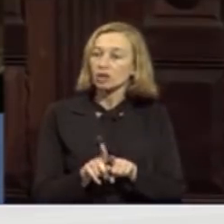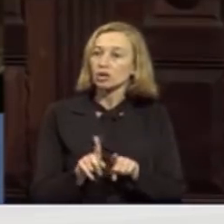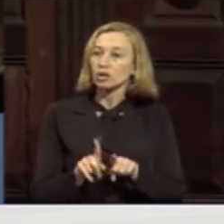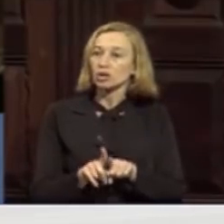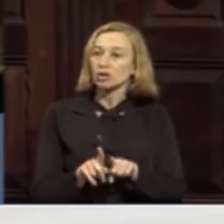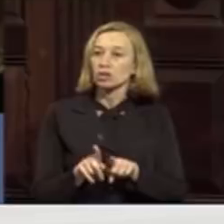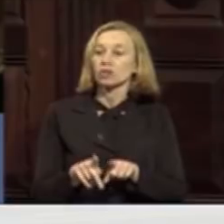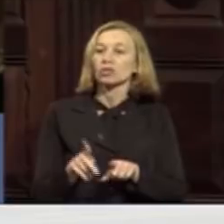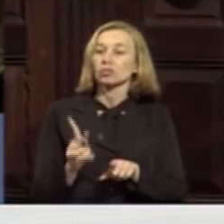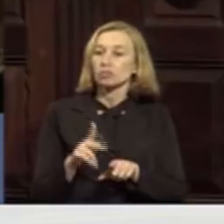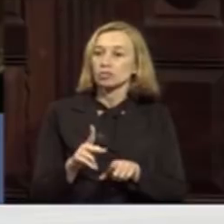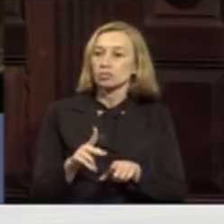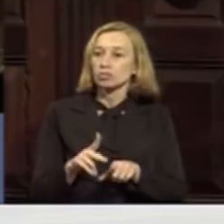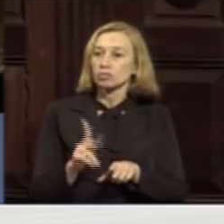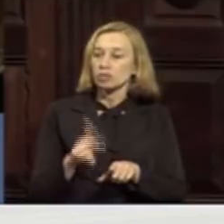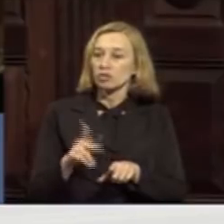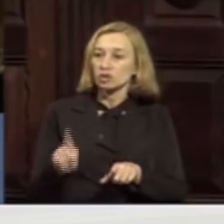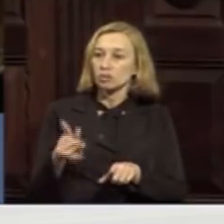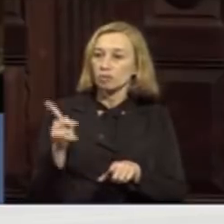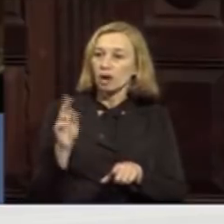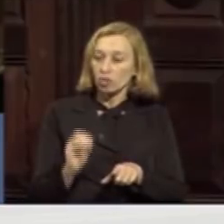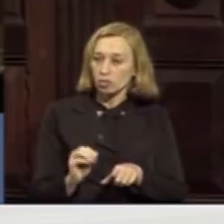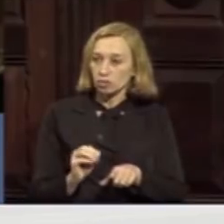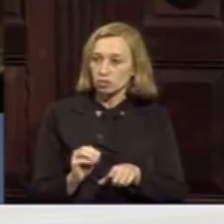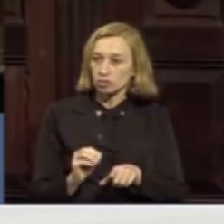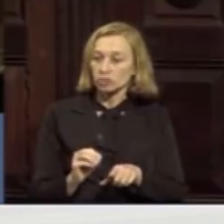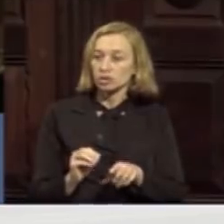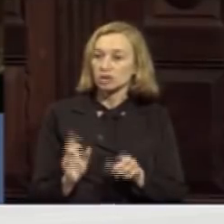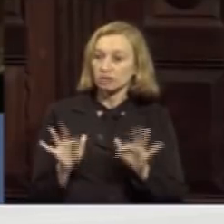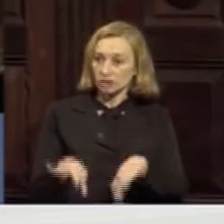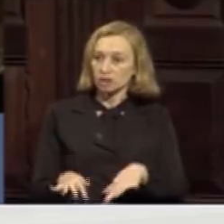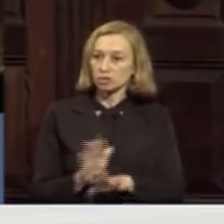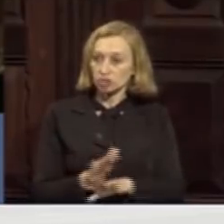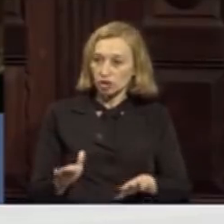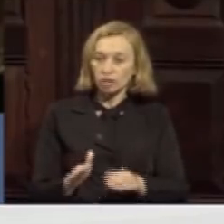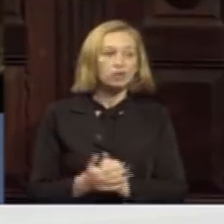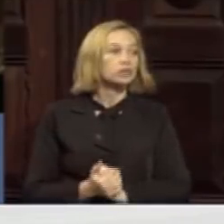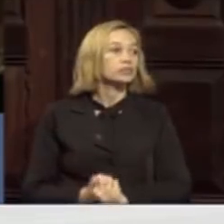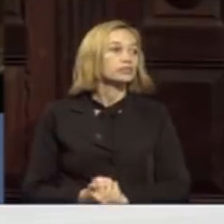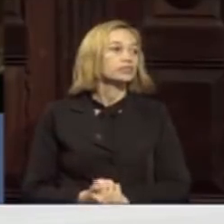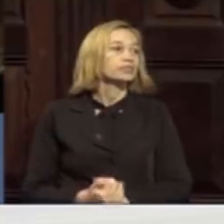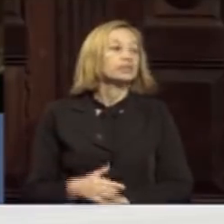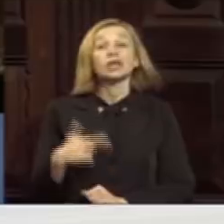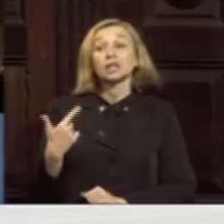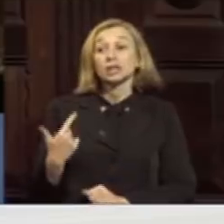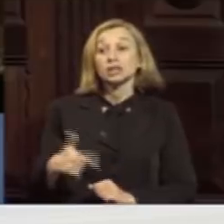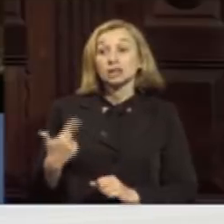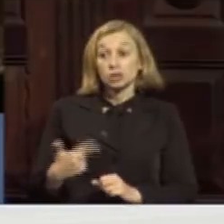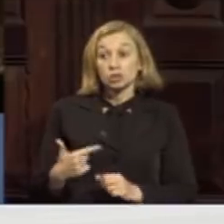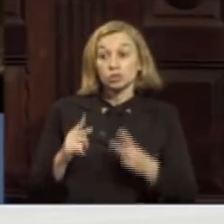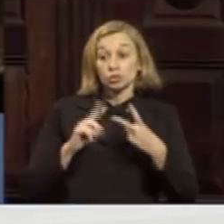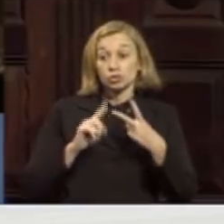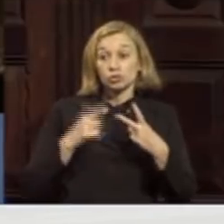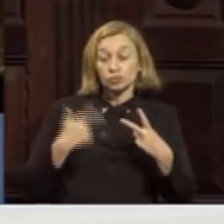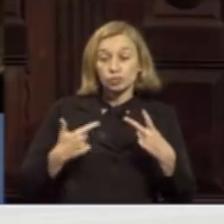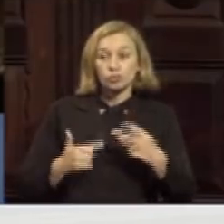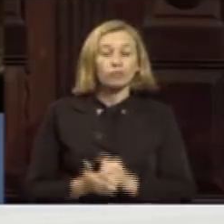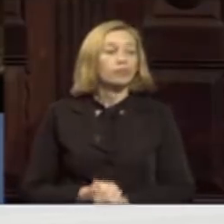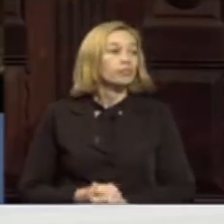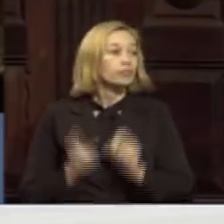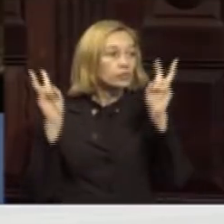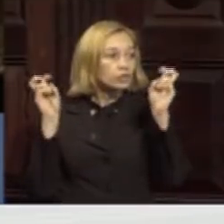a gestão, o mandato do professor Paulo Assis, que se encerrou. Segunda abordagem no tema da educação já não é